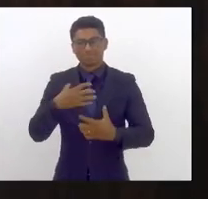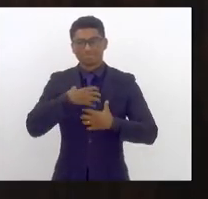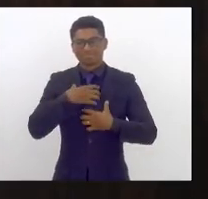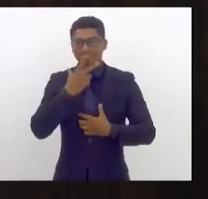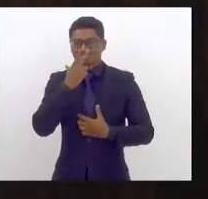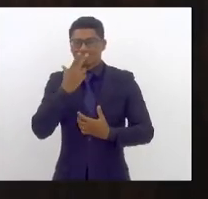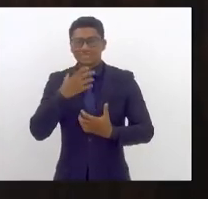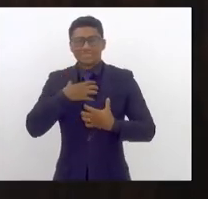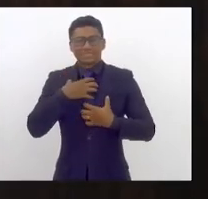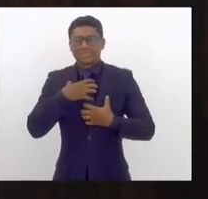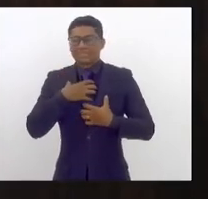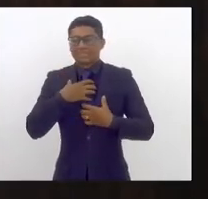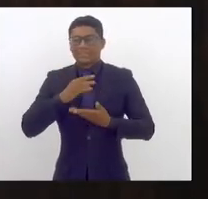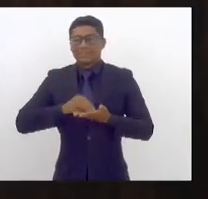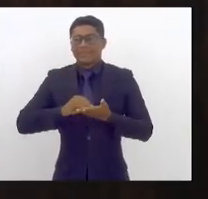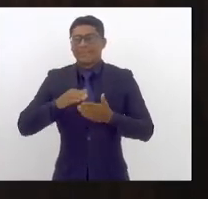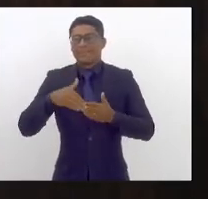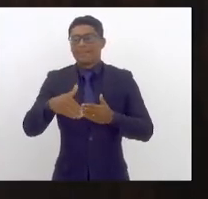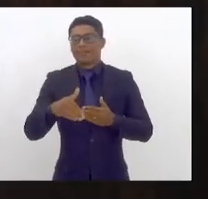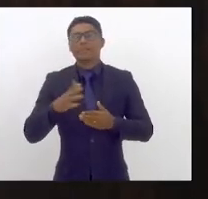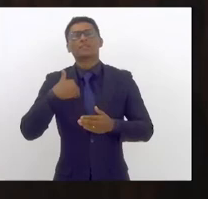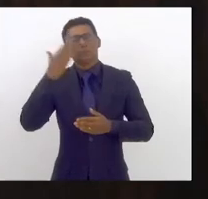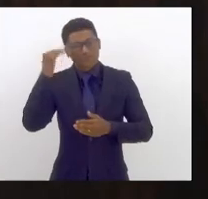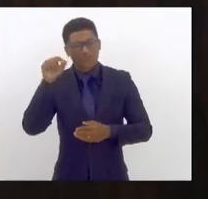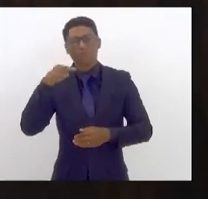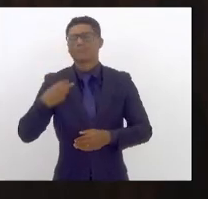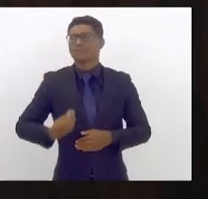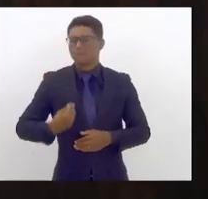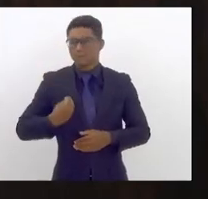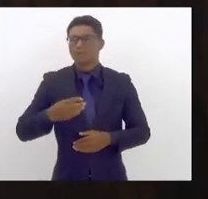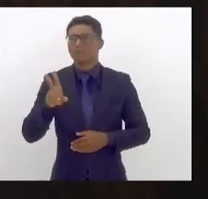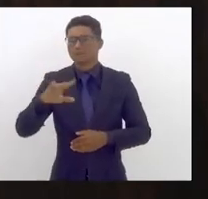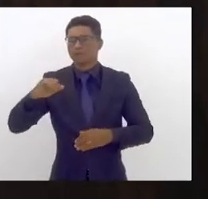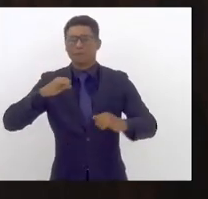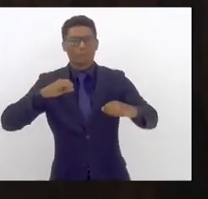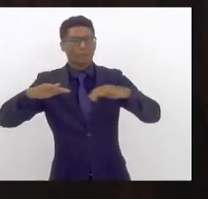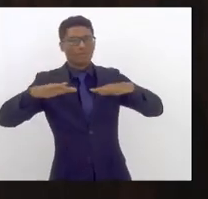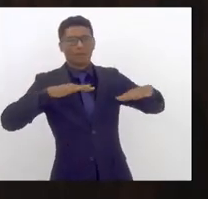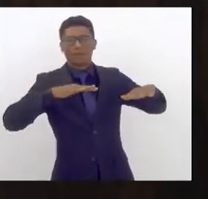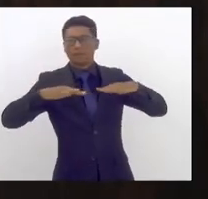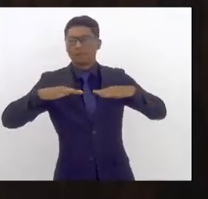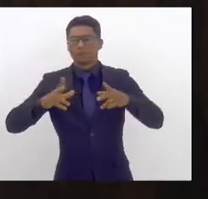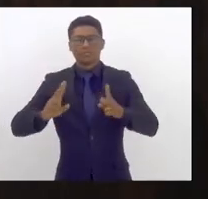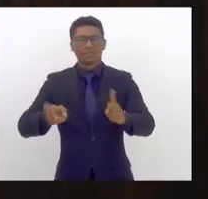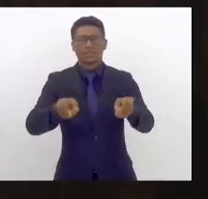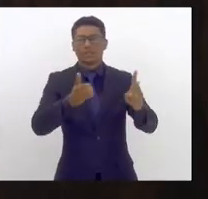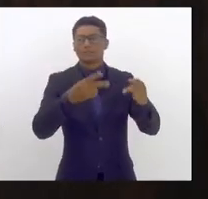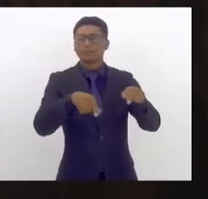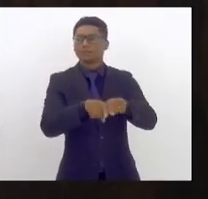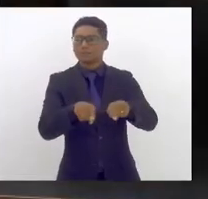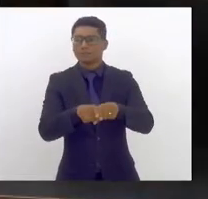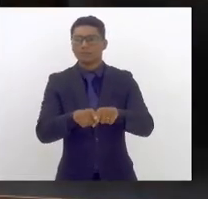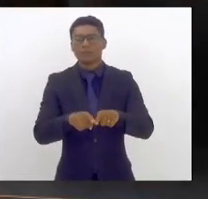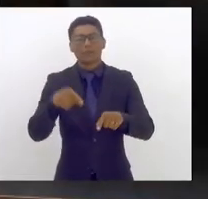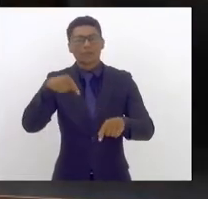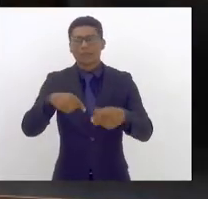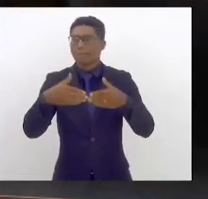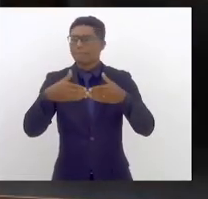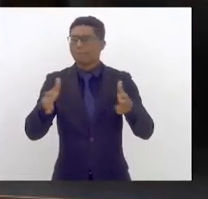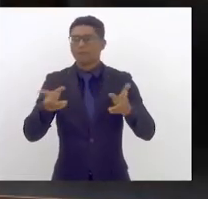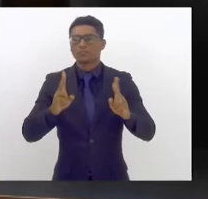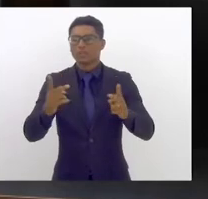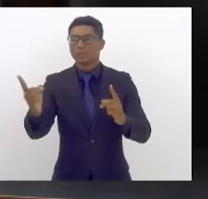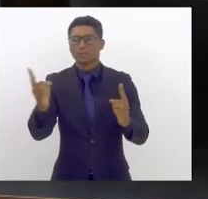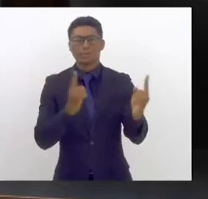para mim mas eu sei que você vai estar presente aí nos movimentos e sempre presente junto com a gente se sinta acolhida e